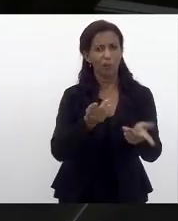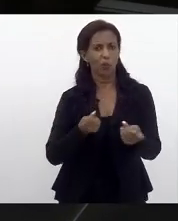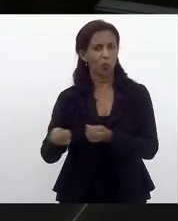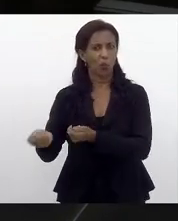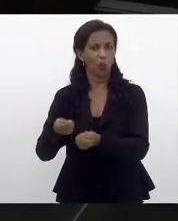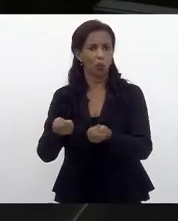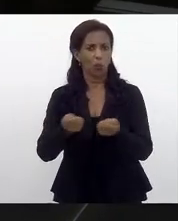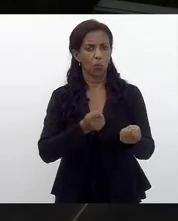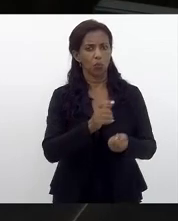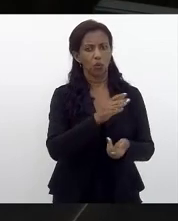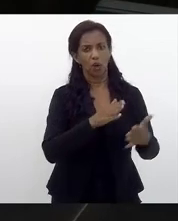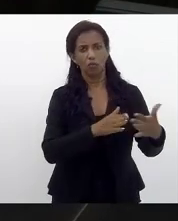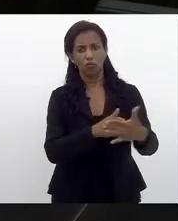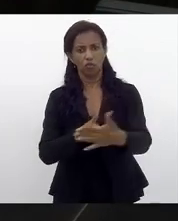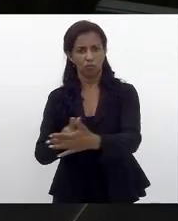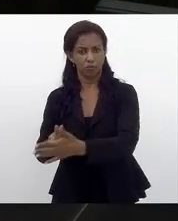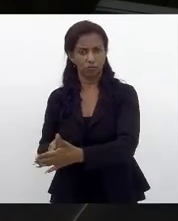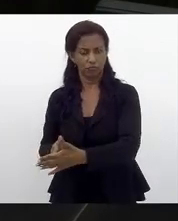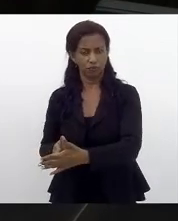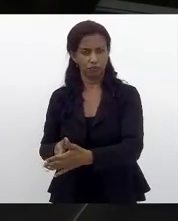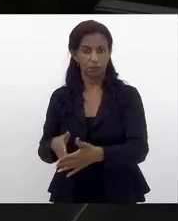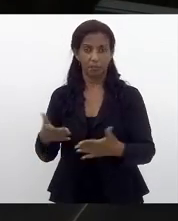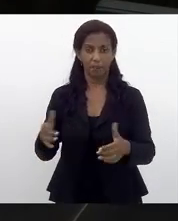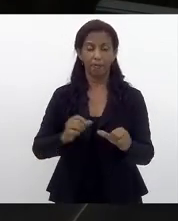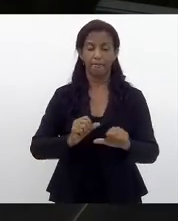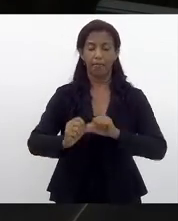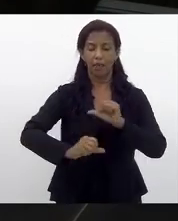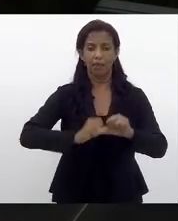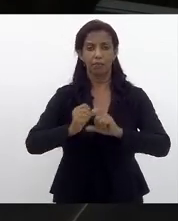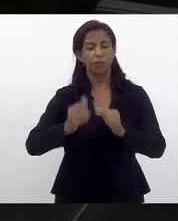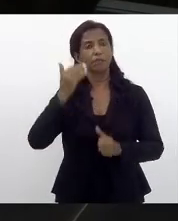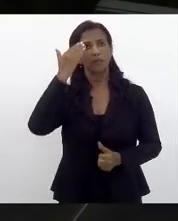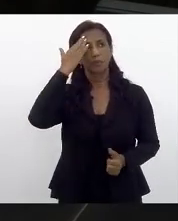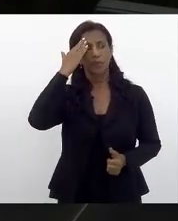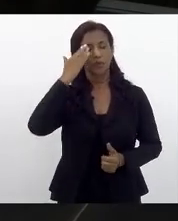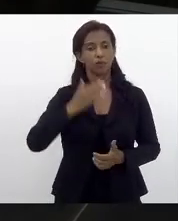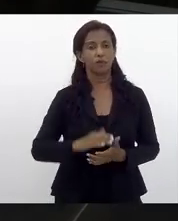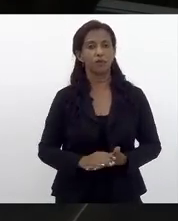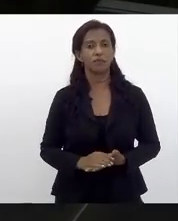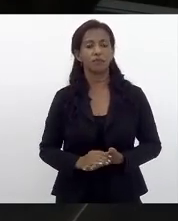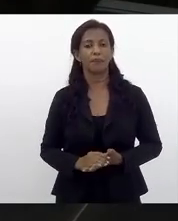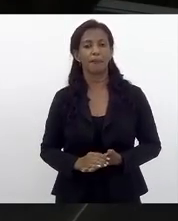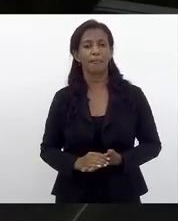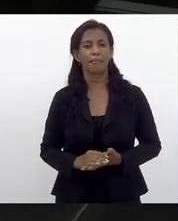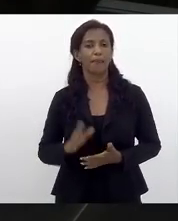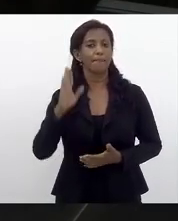cada poder e cada limite Então essa é uma mudança no meu entendimento fundamental